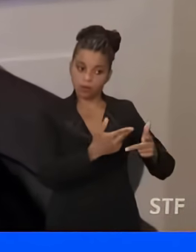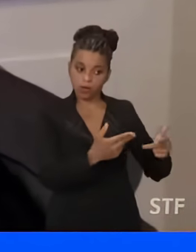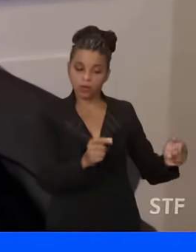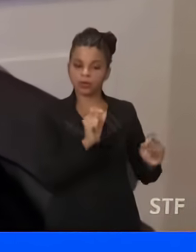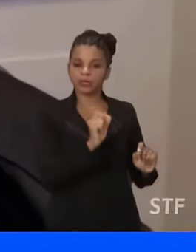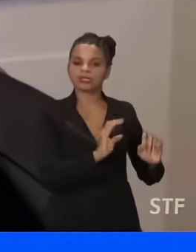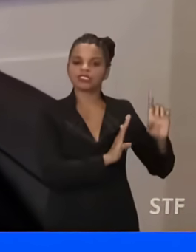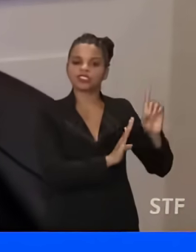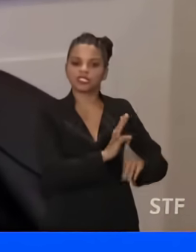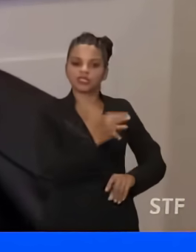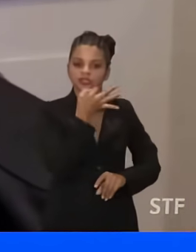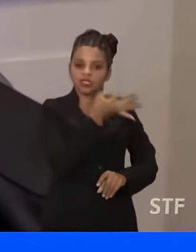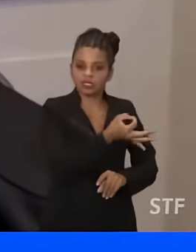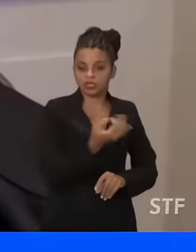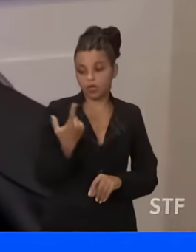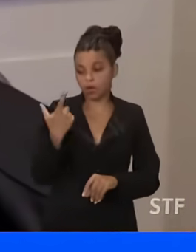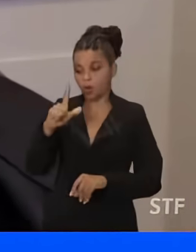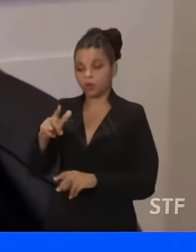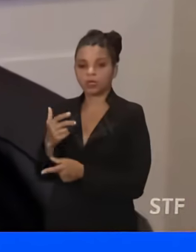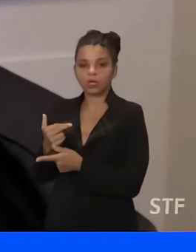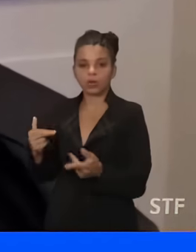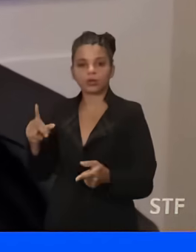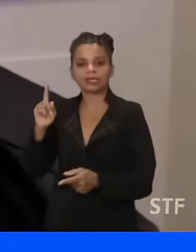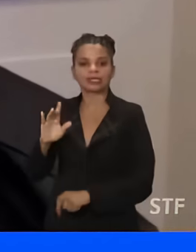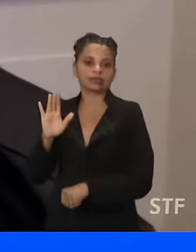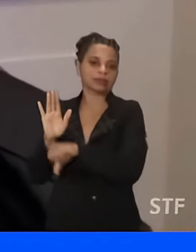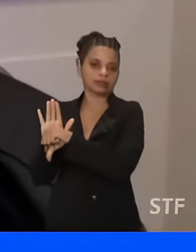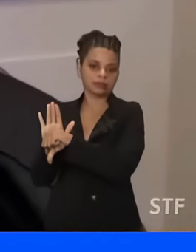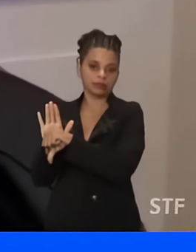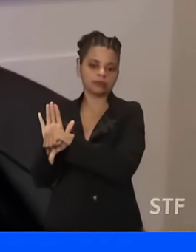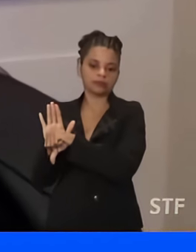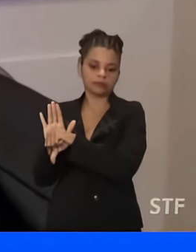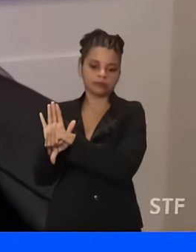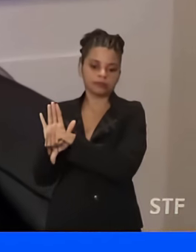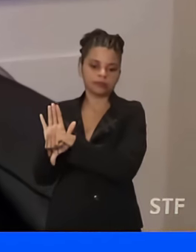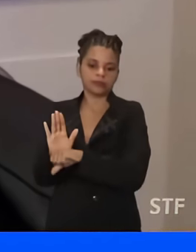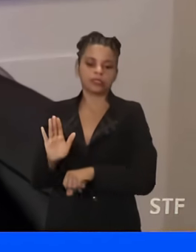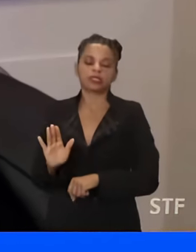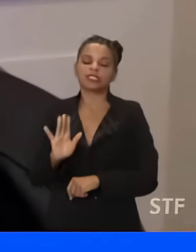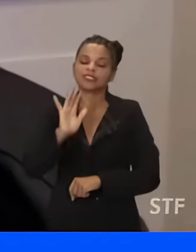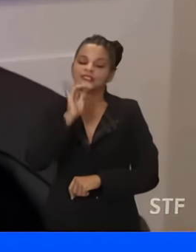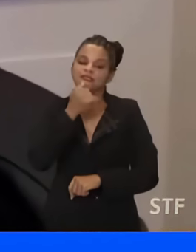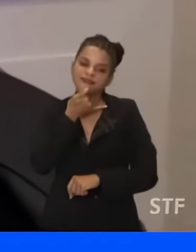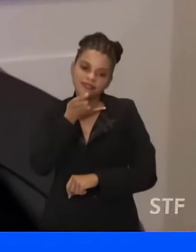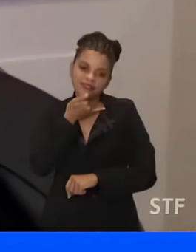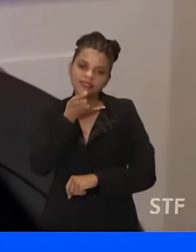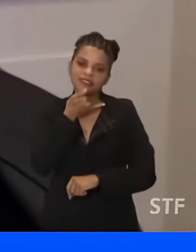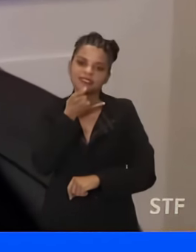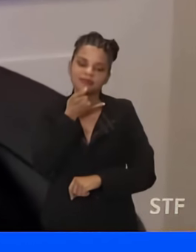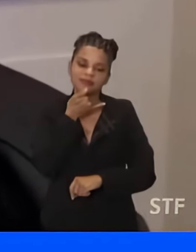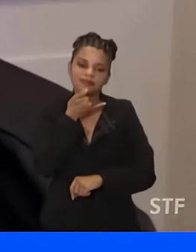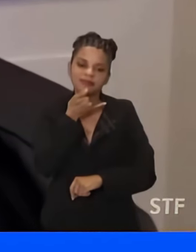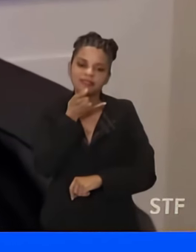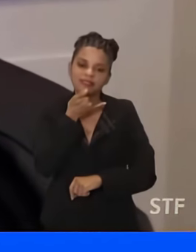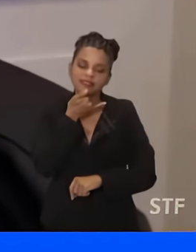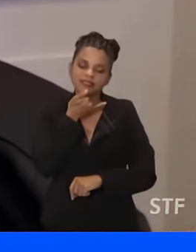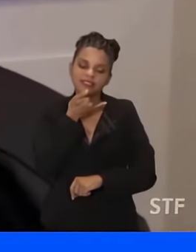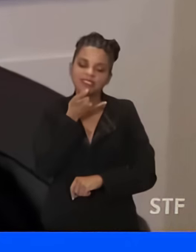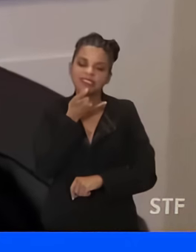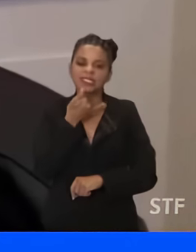o cometimento de crimes. E, infelizmente, a leniência no tratamento e